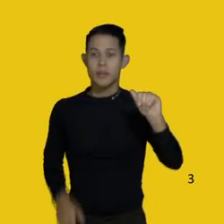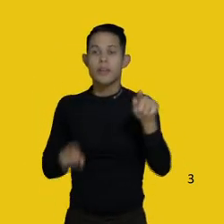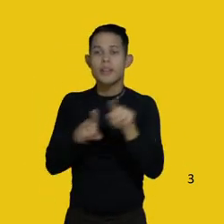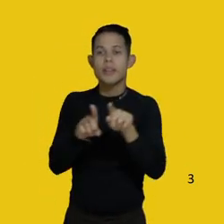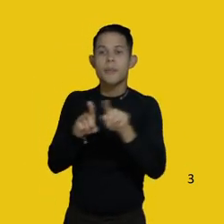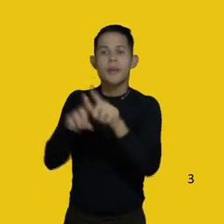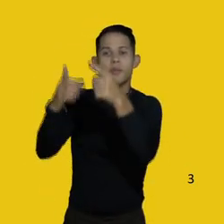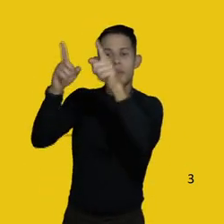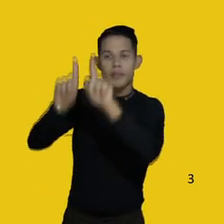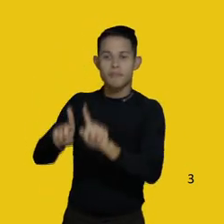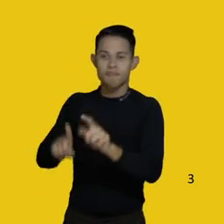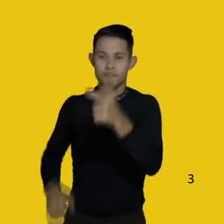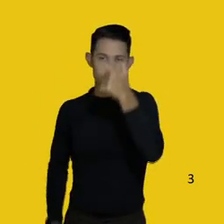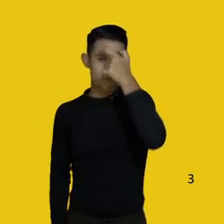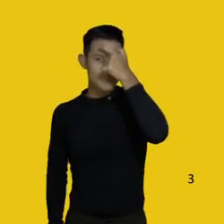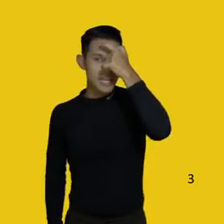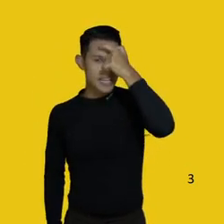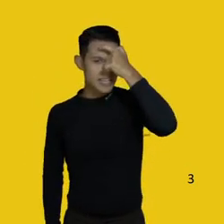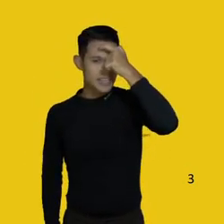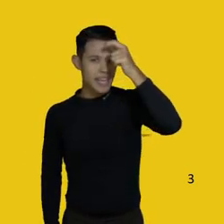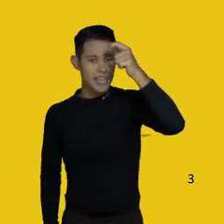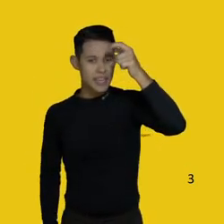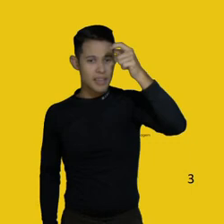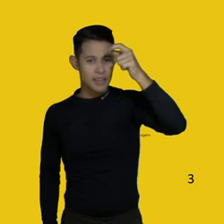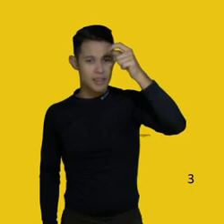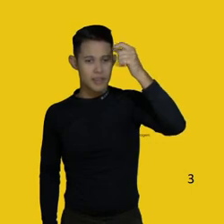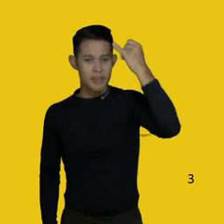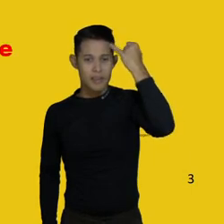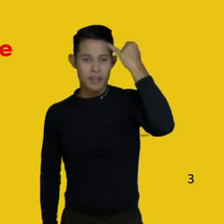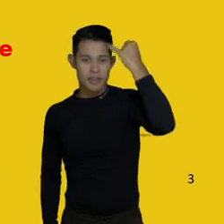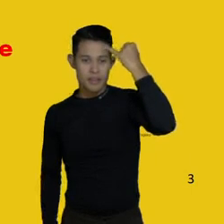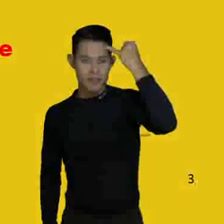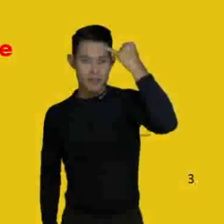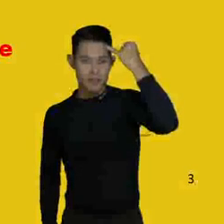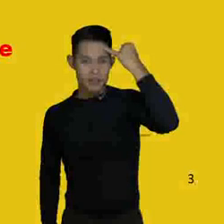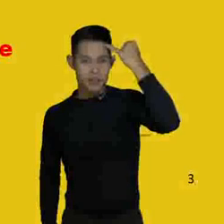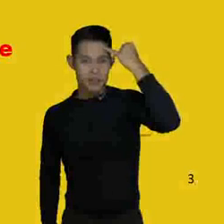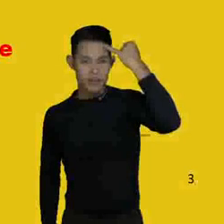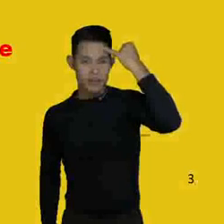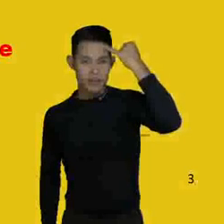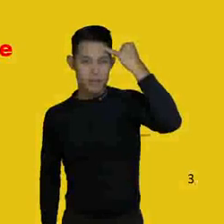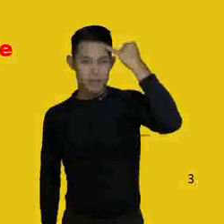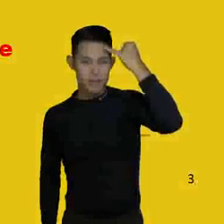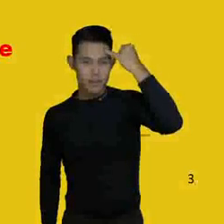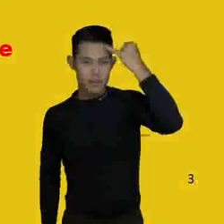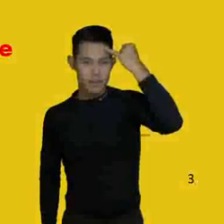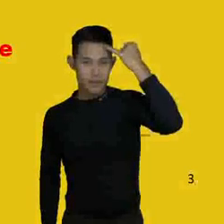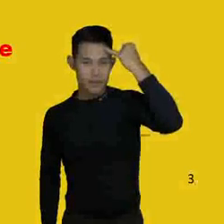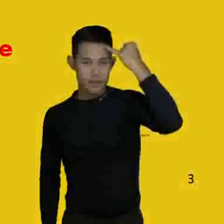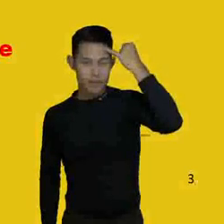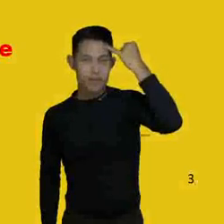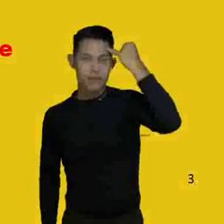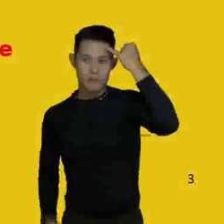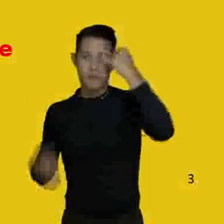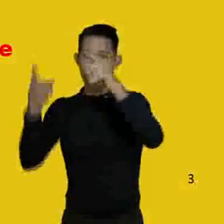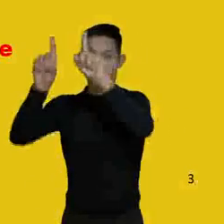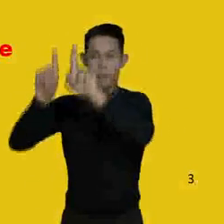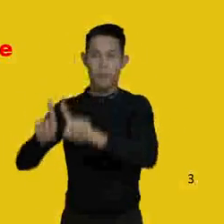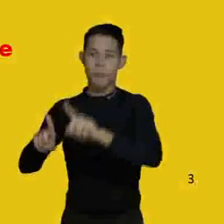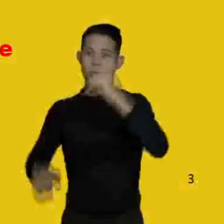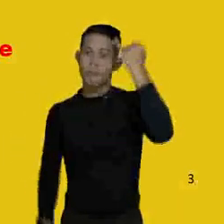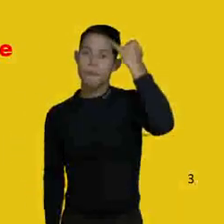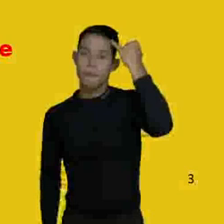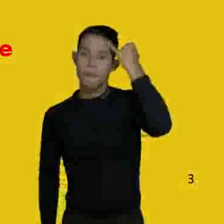ainda né e além de tudo o disléxico é muito lento então ele é muito lento nesse